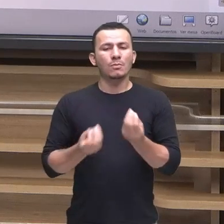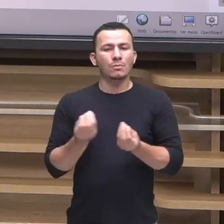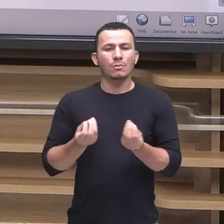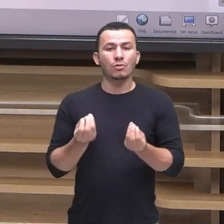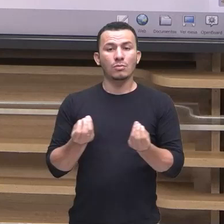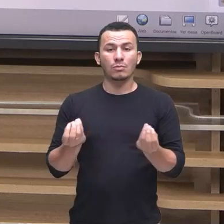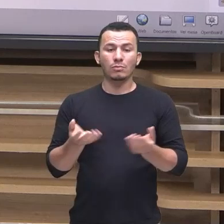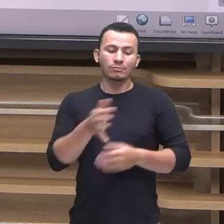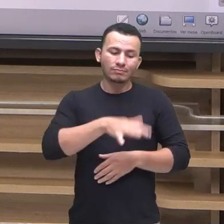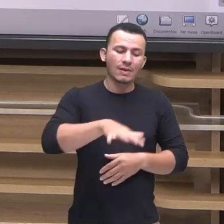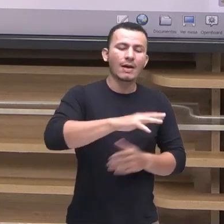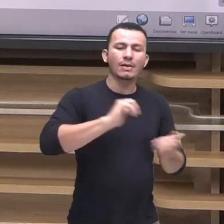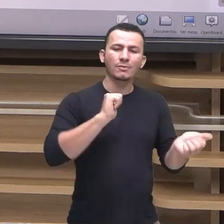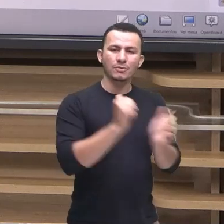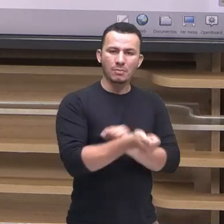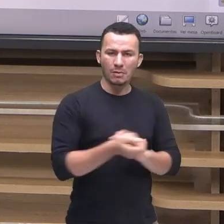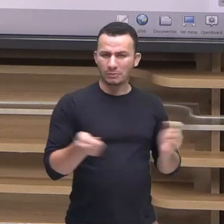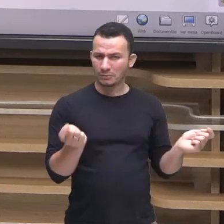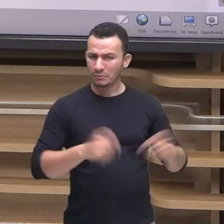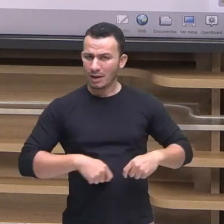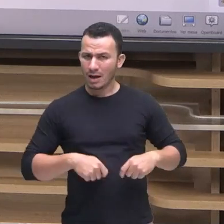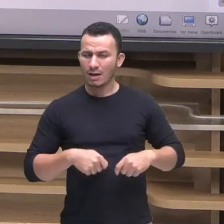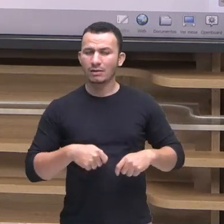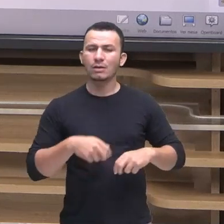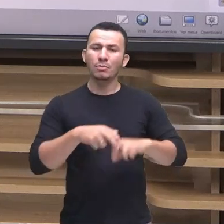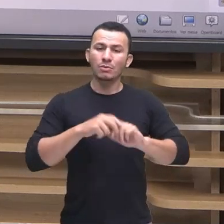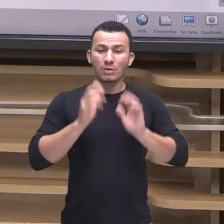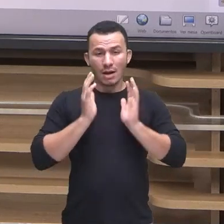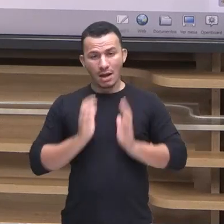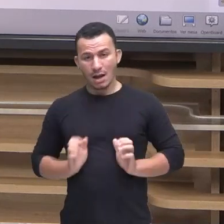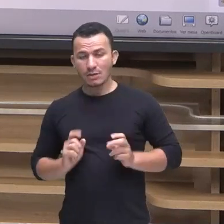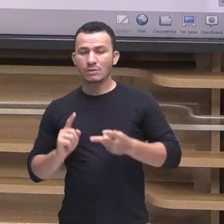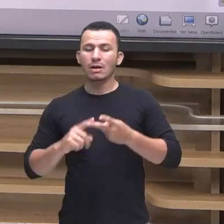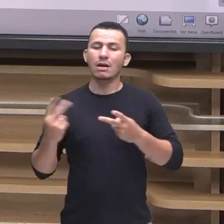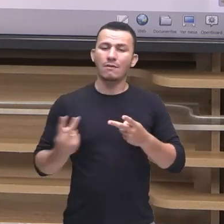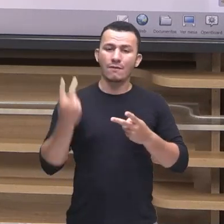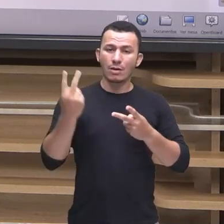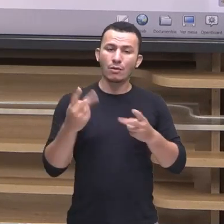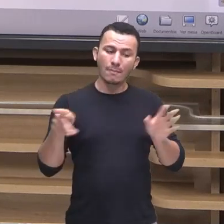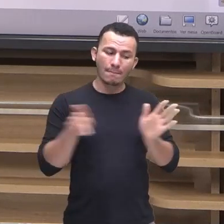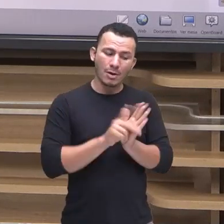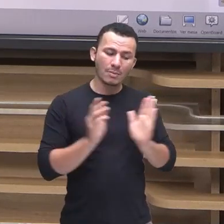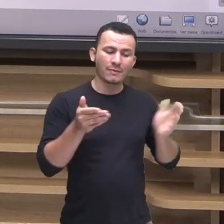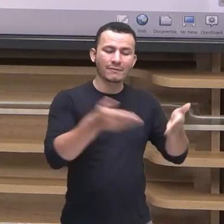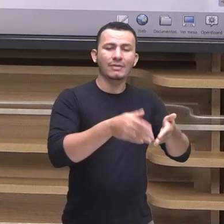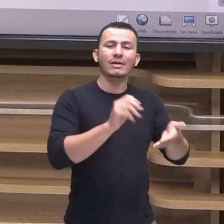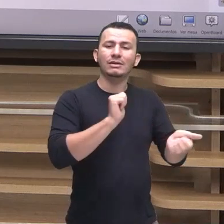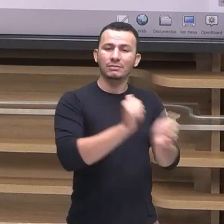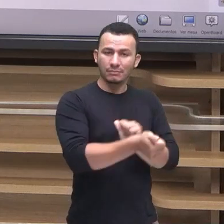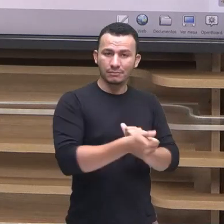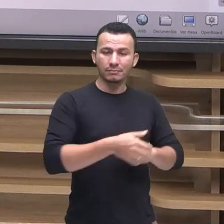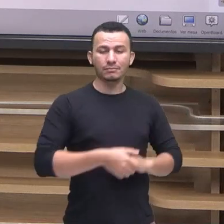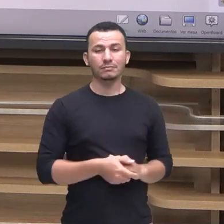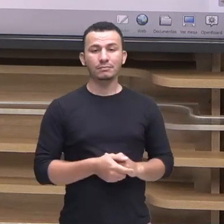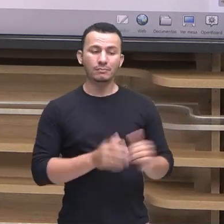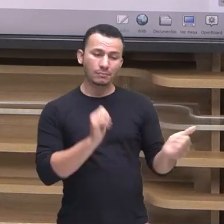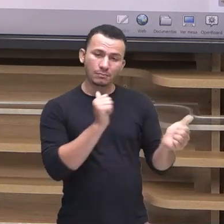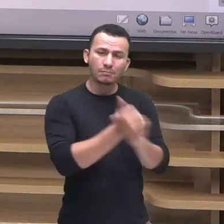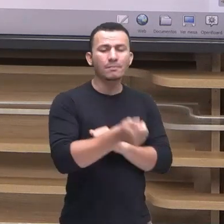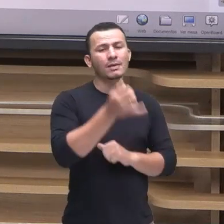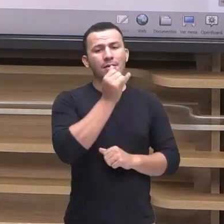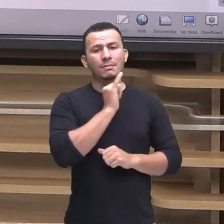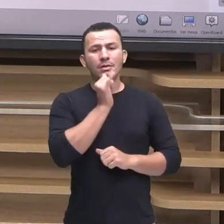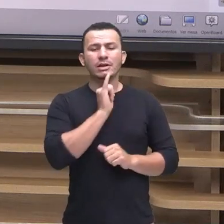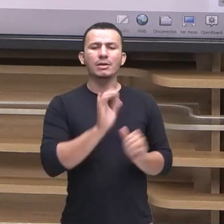mundo esportivo, já que estamos falando sobre a ética e os valores no esporte? É o seguinte, é como se no esporte fosse um